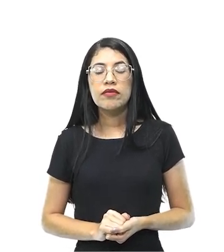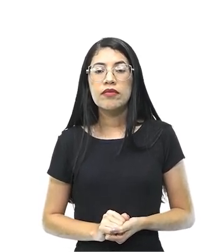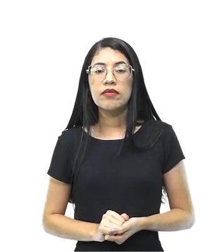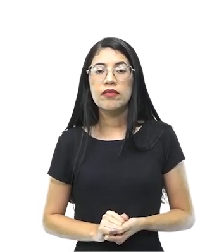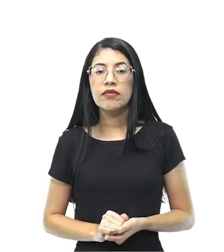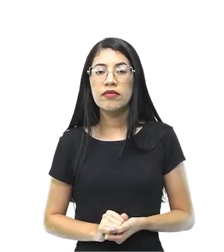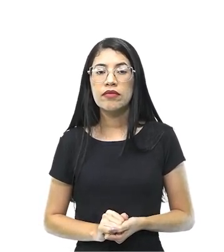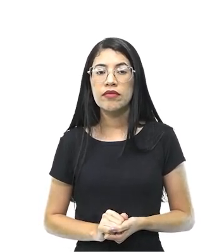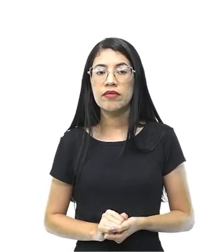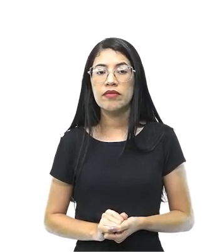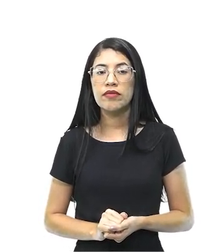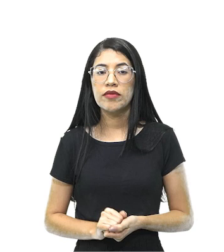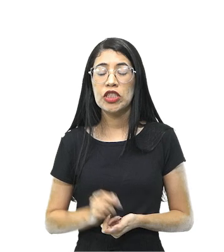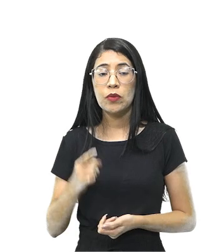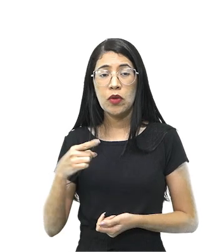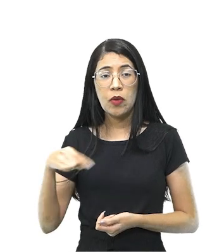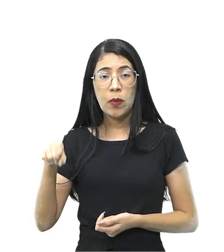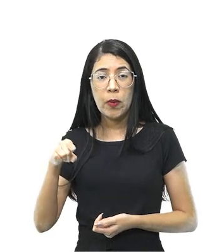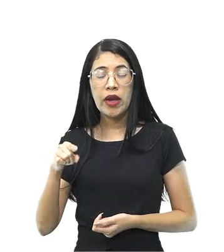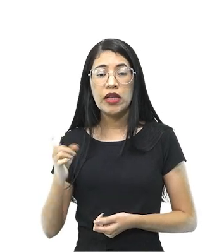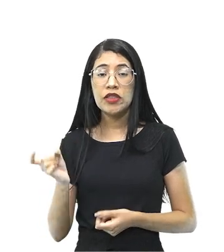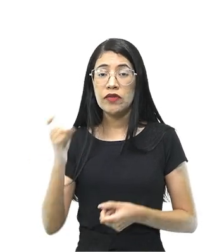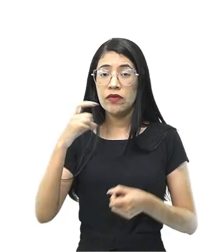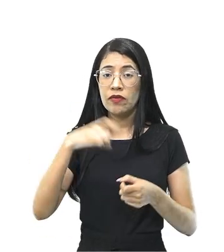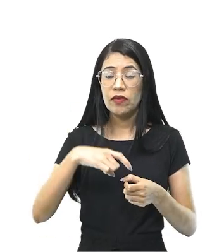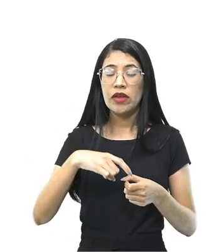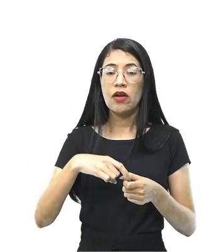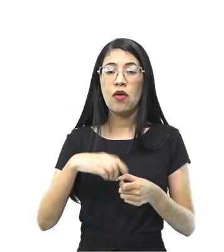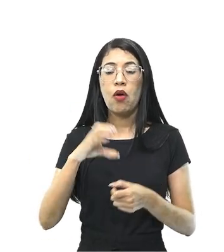com certeza.